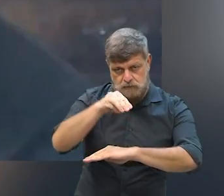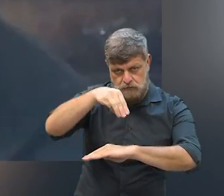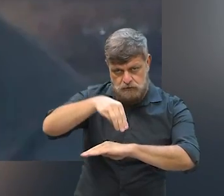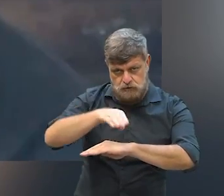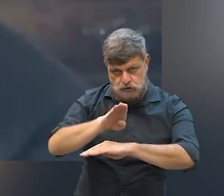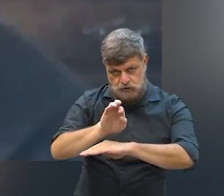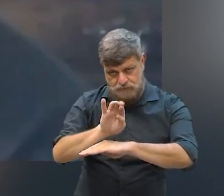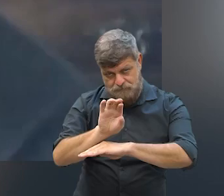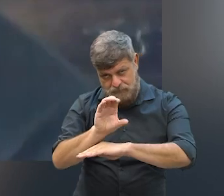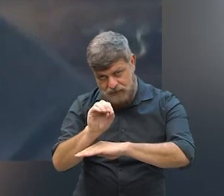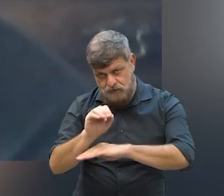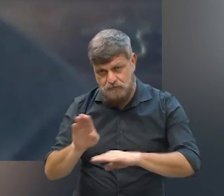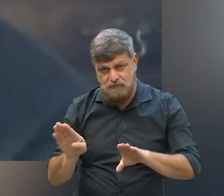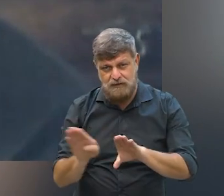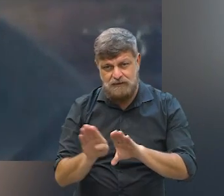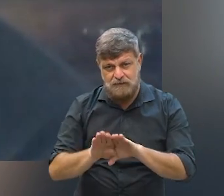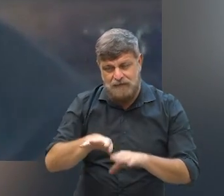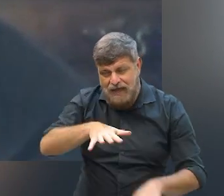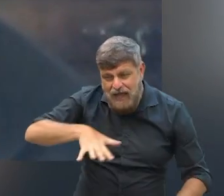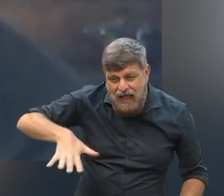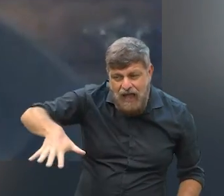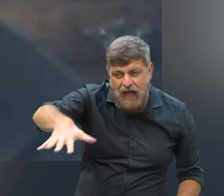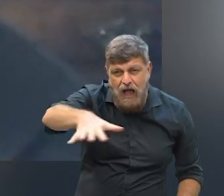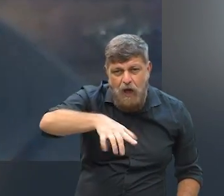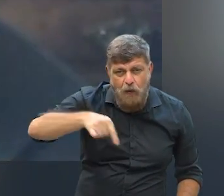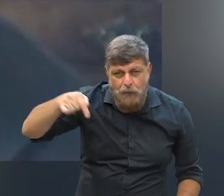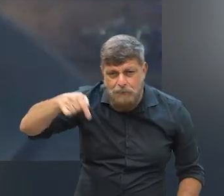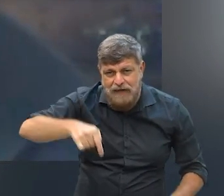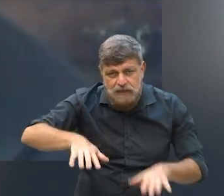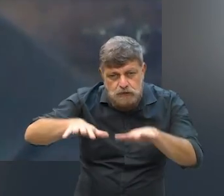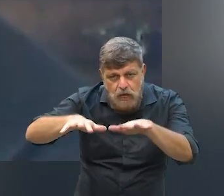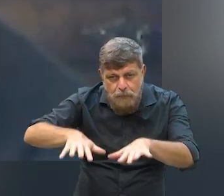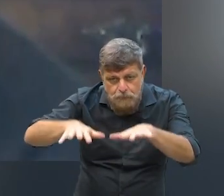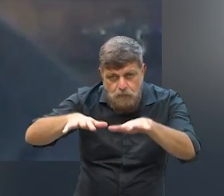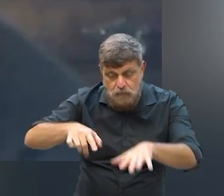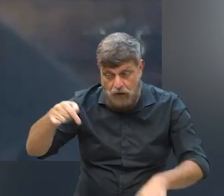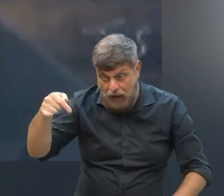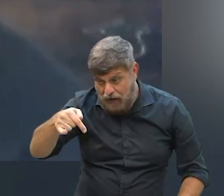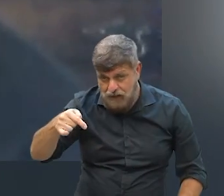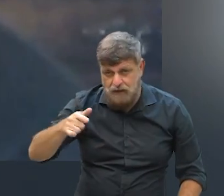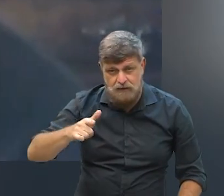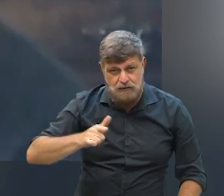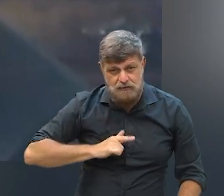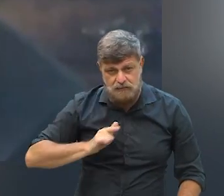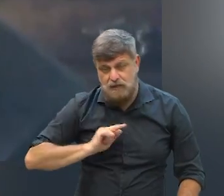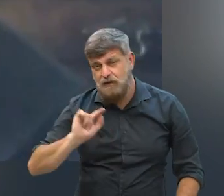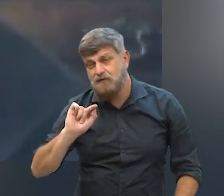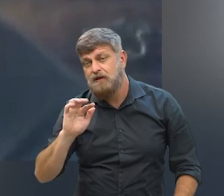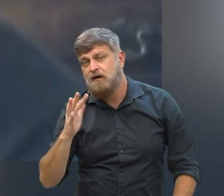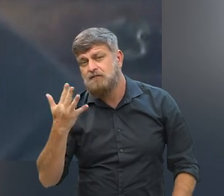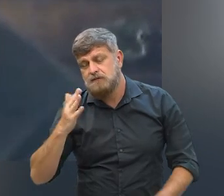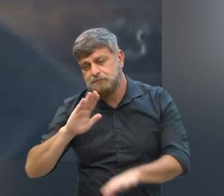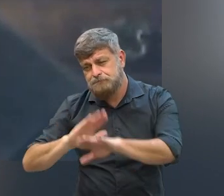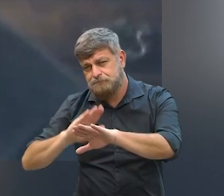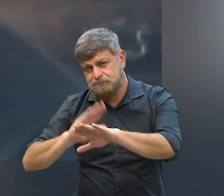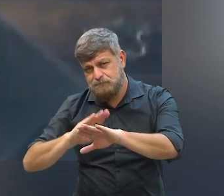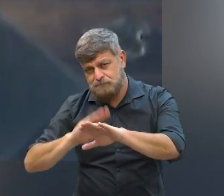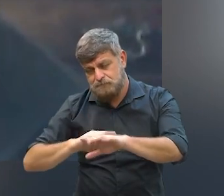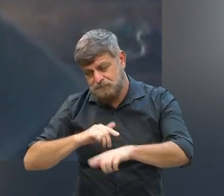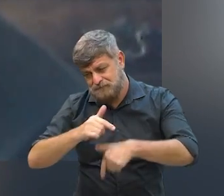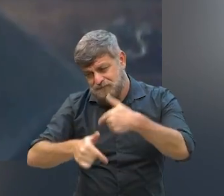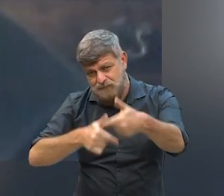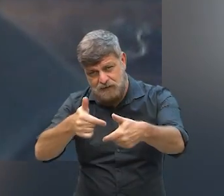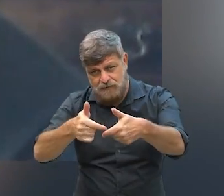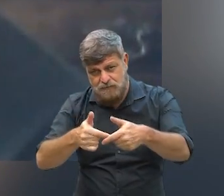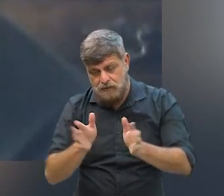da Guardinha é a área de amortecimento, ali nós temos que realizar atividades